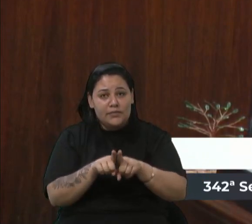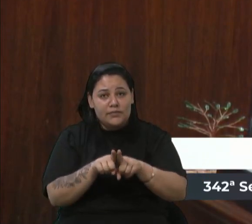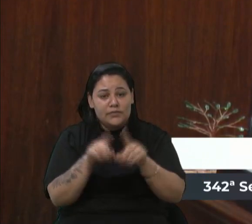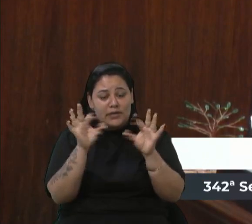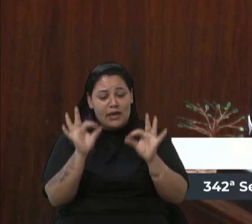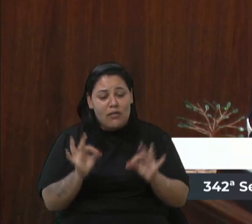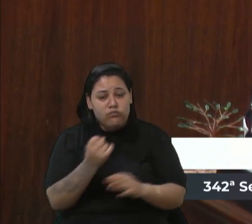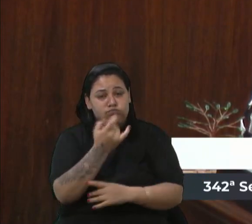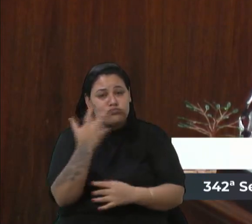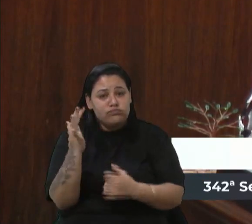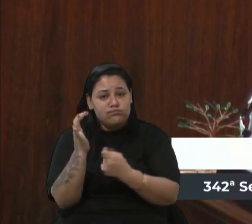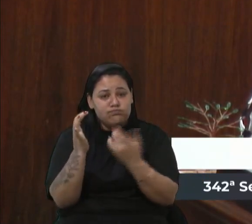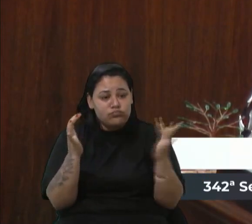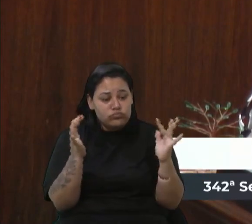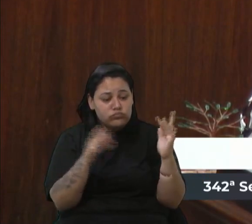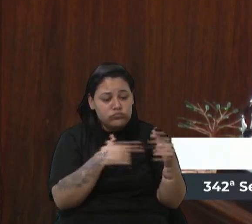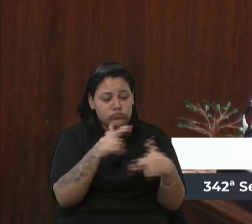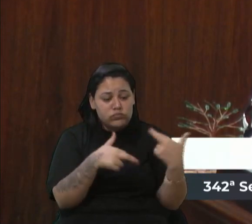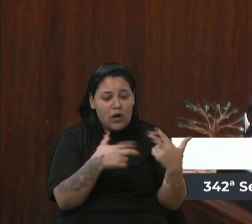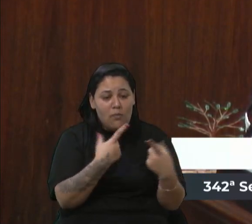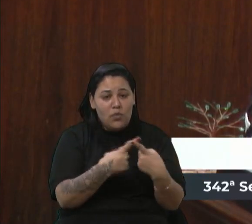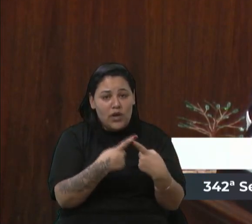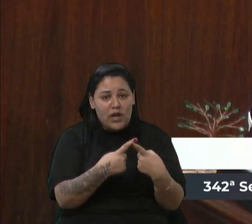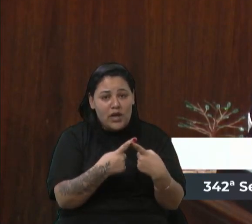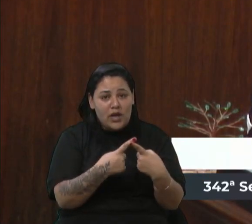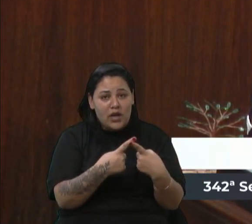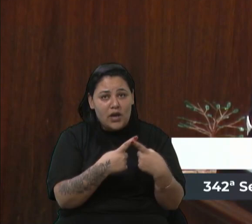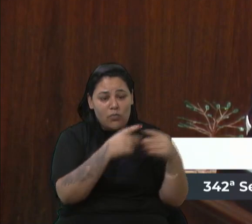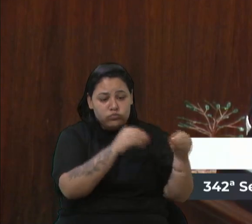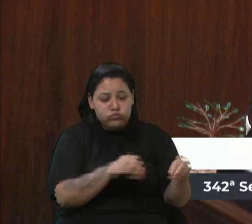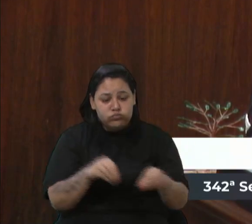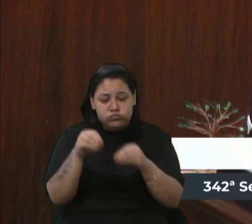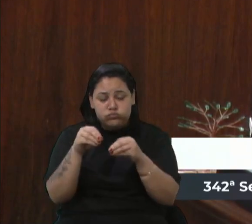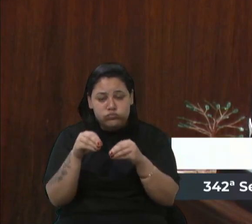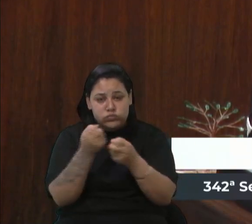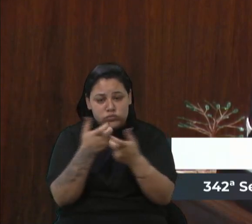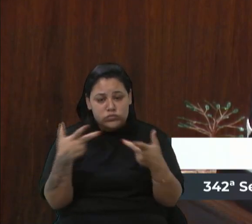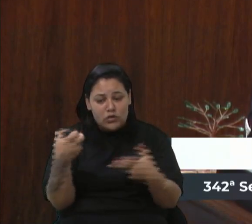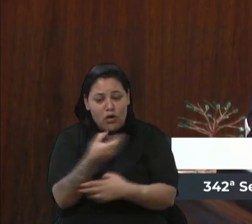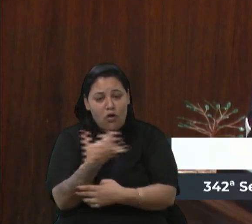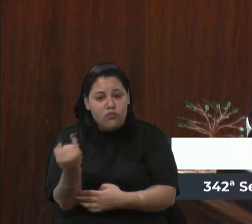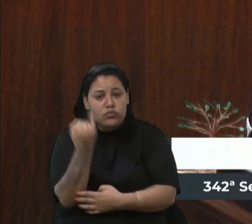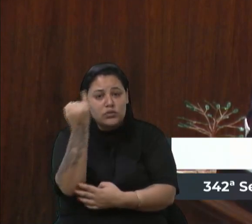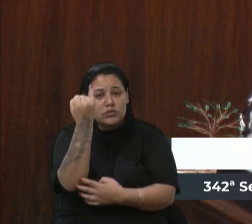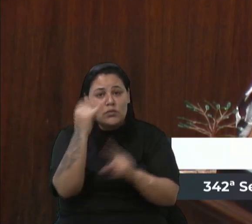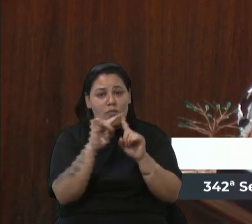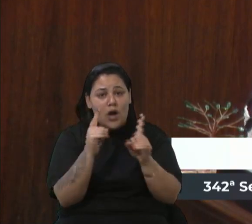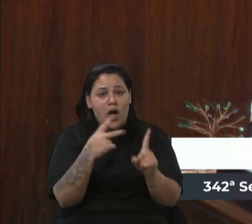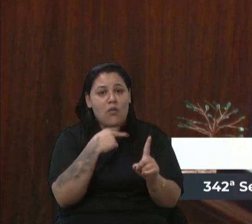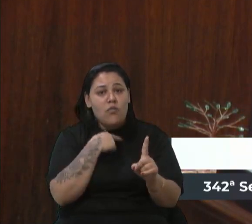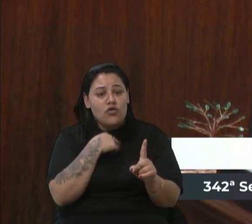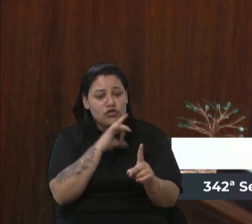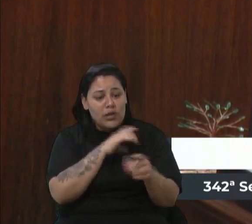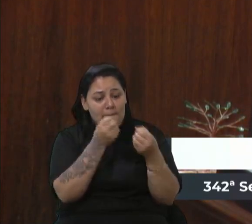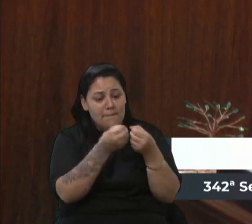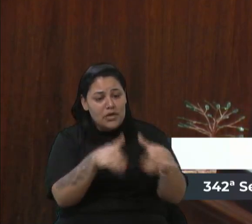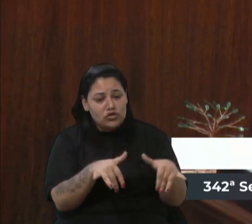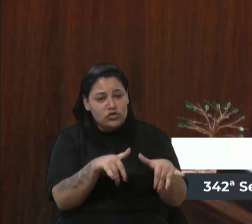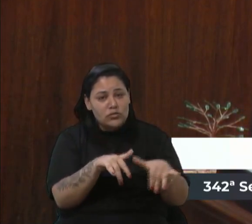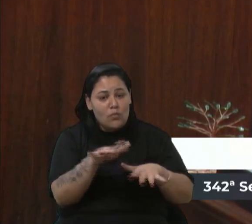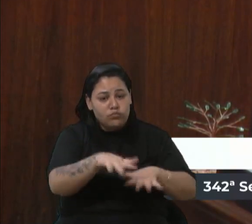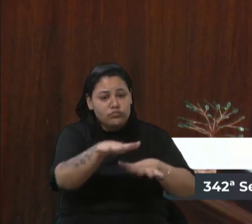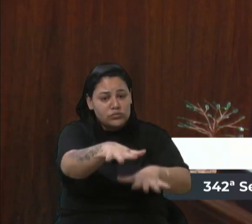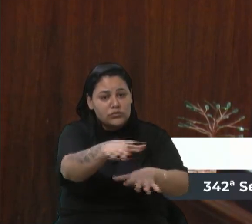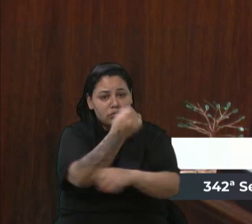ambiental, né? Porque trazer esses investimentos é importante, mas nós não podemos ter todo esse prejuízo no trânsito e no